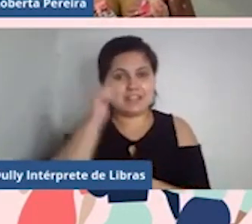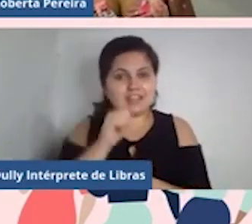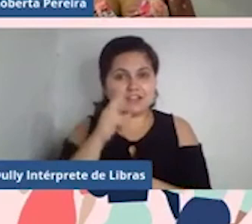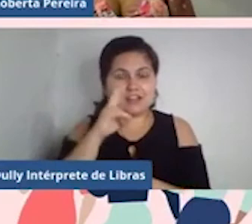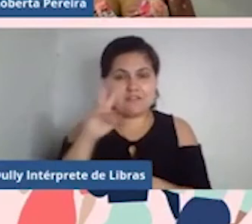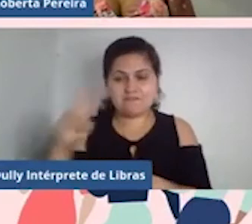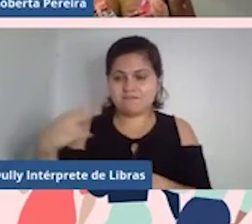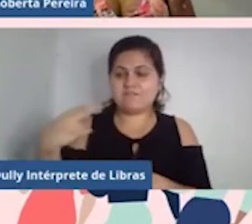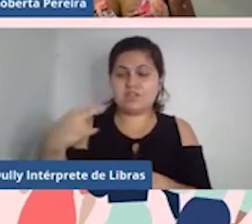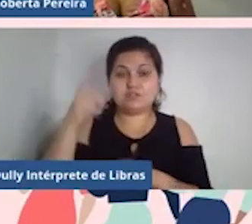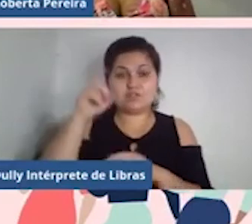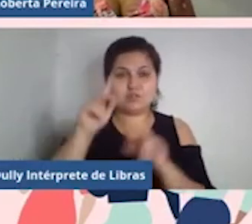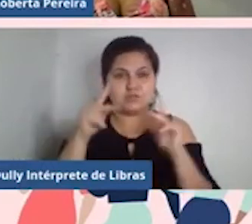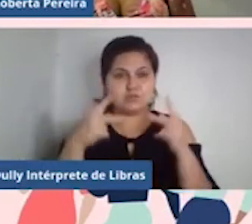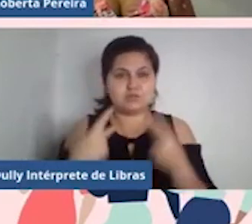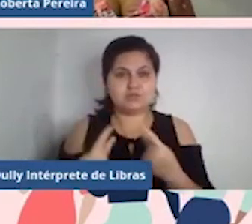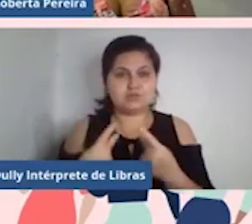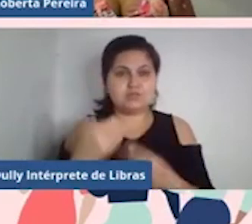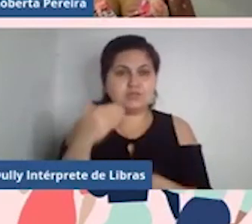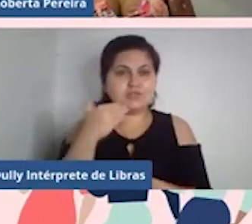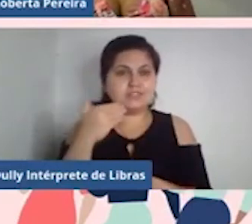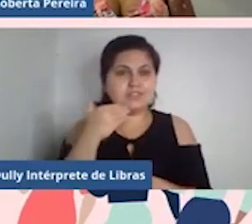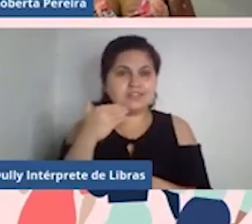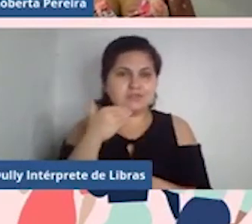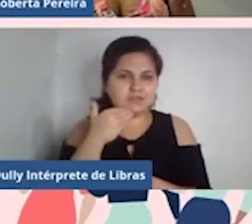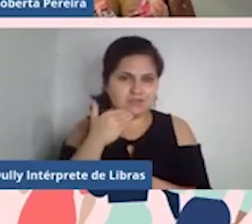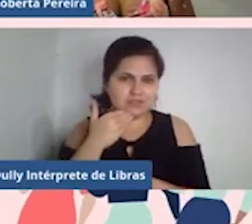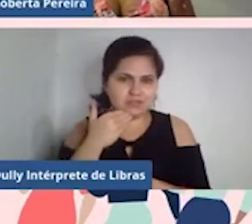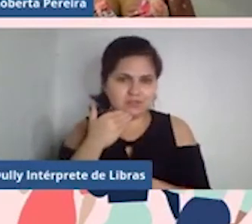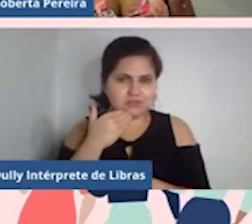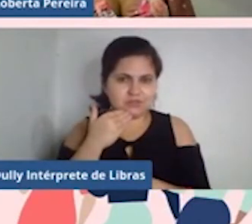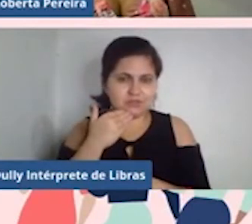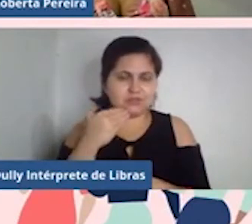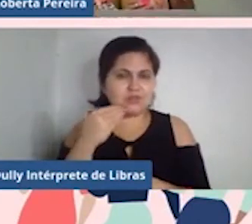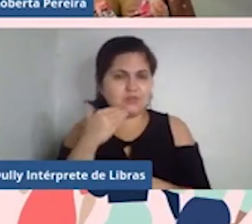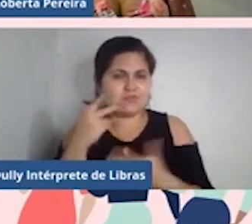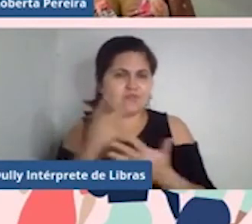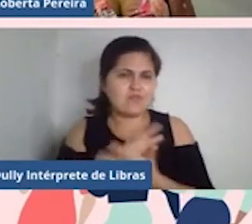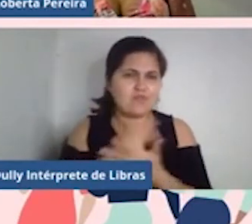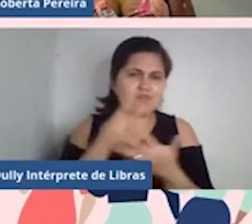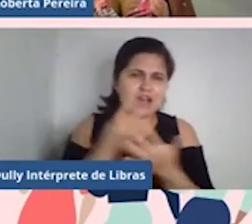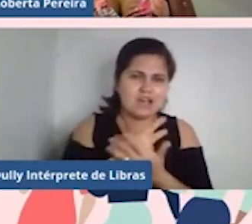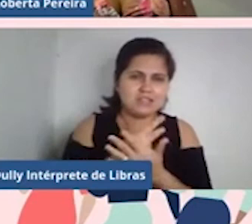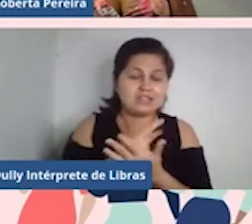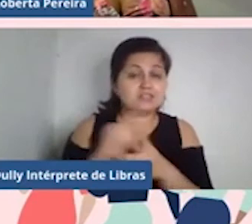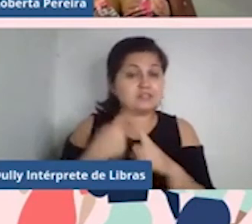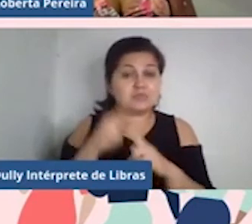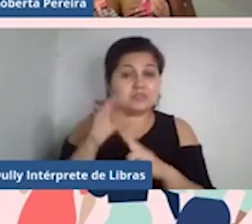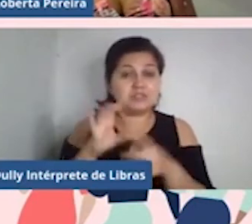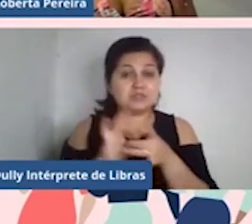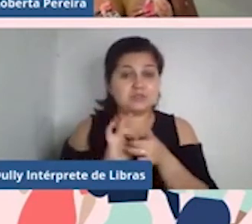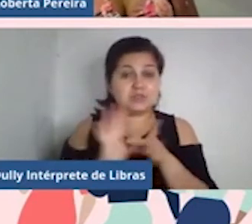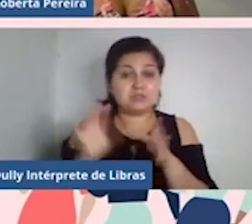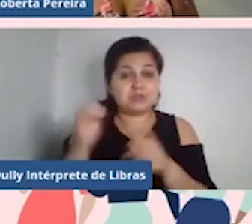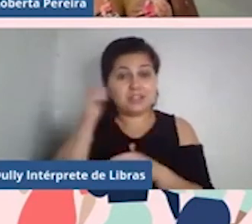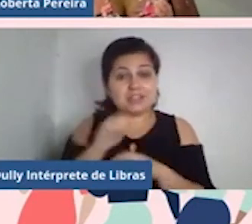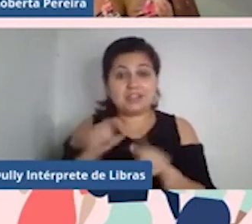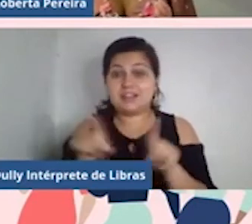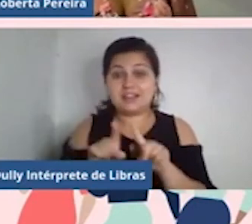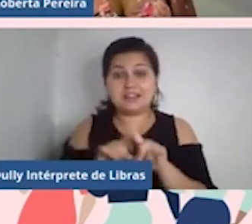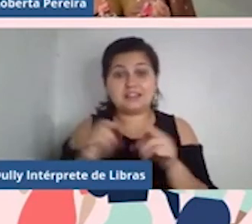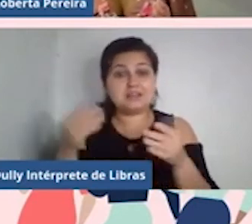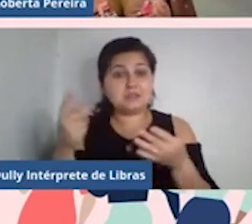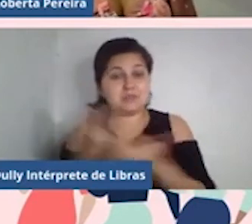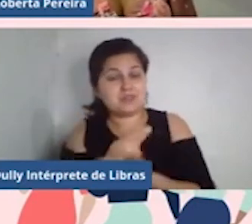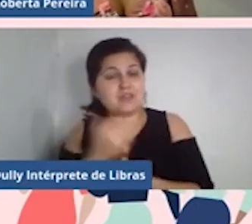sou um indivíduo imperfeito, com falhas, né? Porque isso vai permitir que ela fale